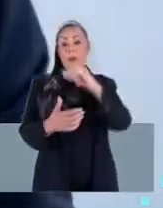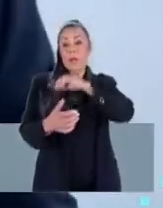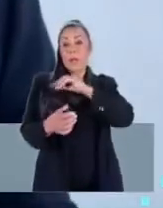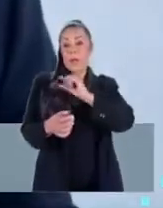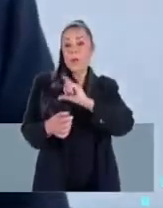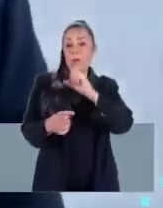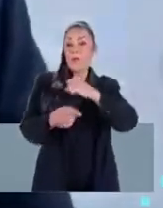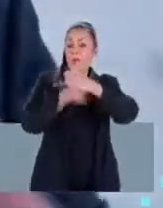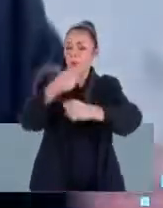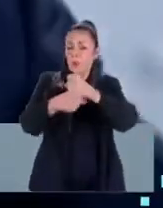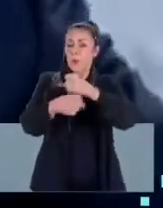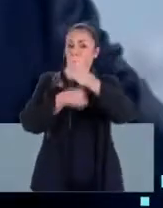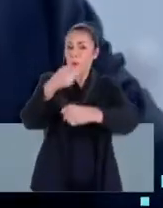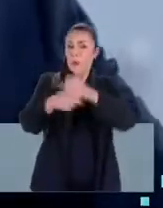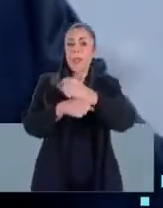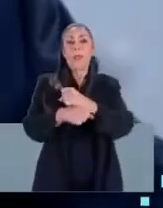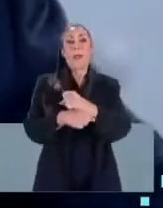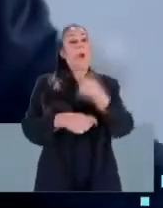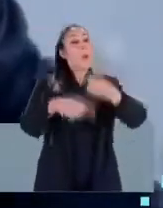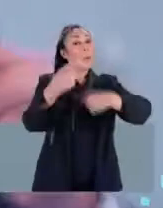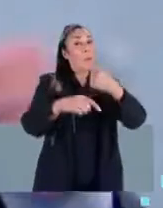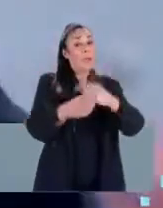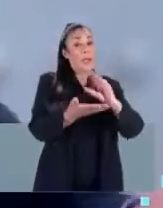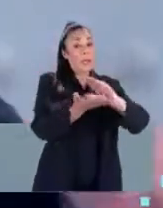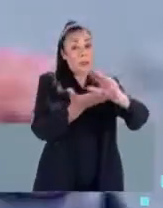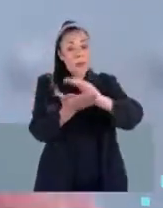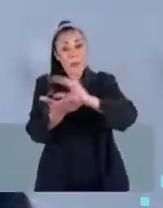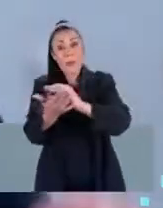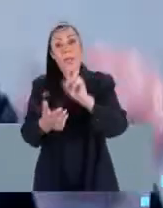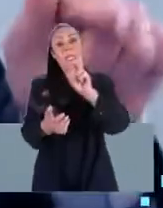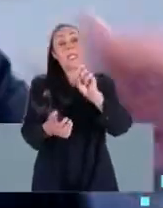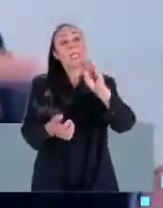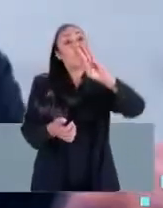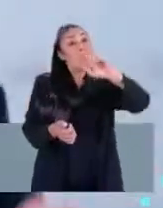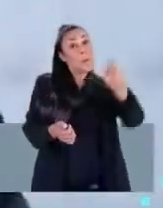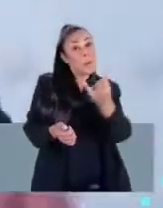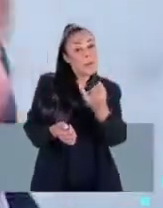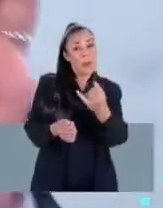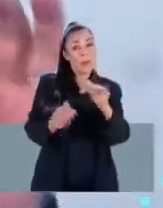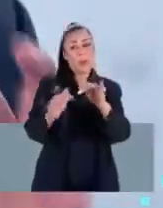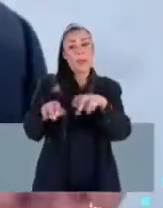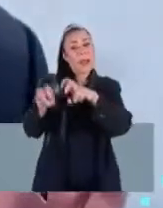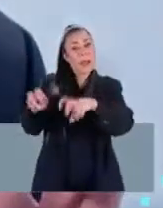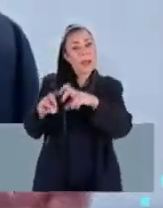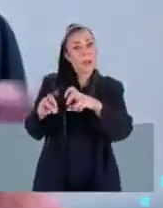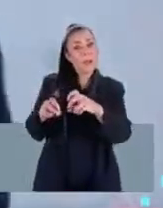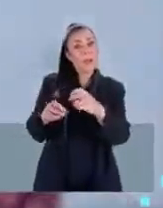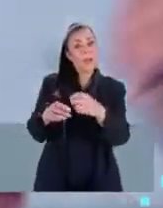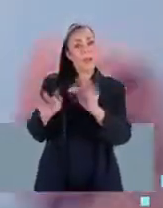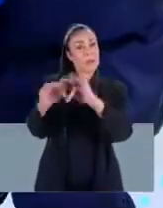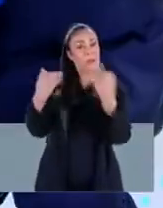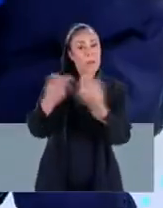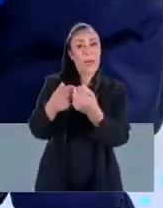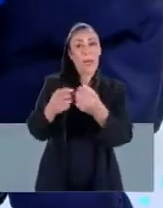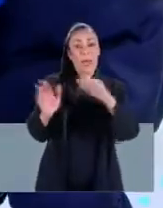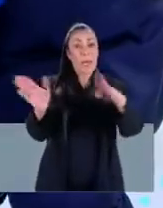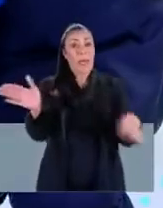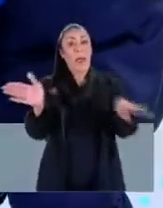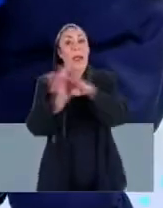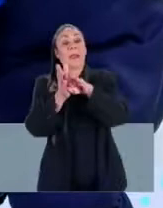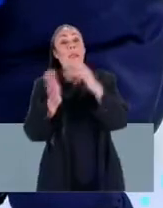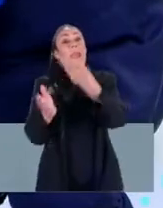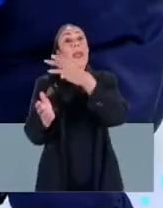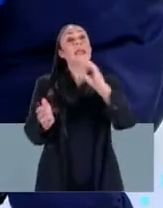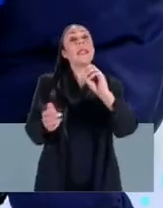gente fazer política de financiamento. Nós saímos de R$5 bilhões da agricultura familiar para 30 milhões. Sim.